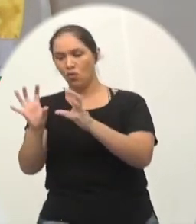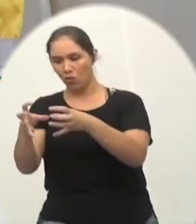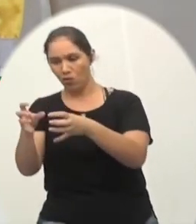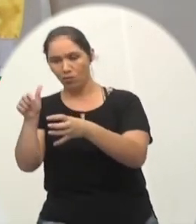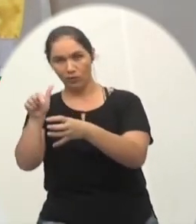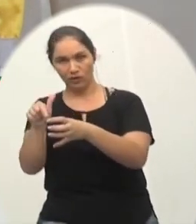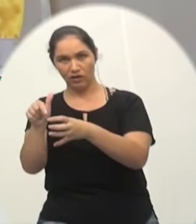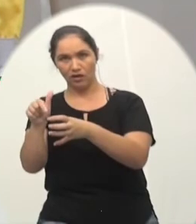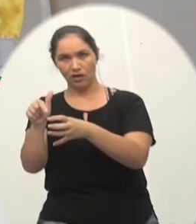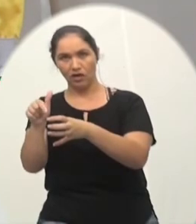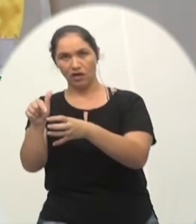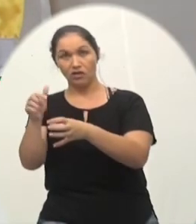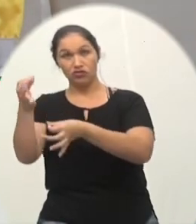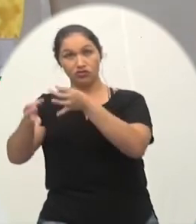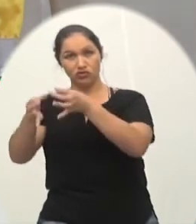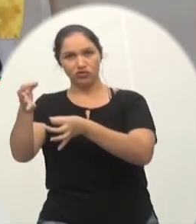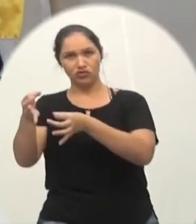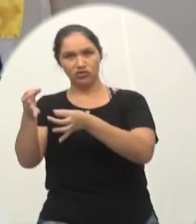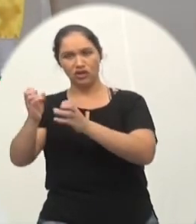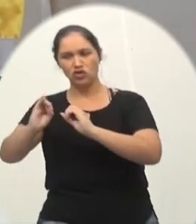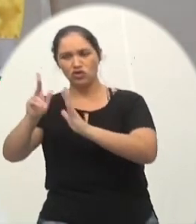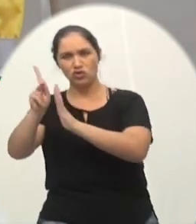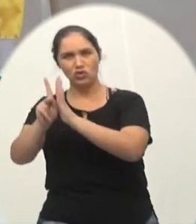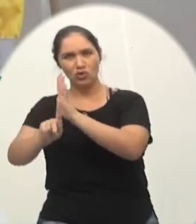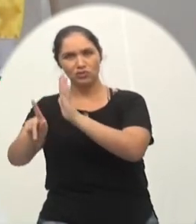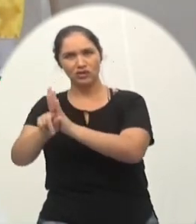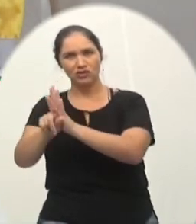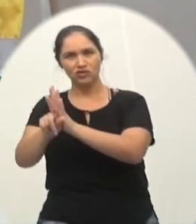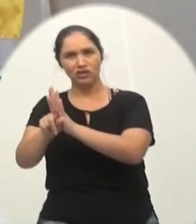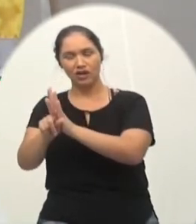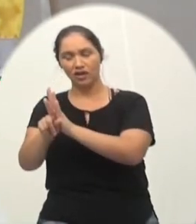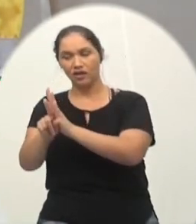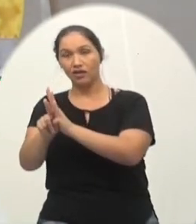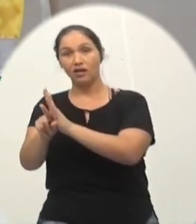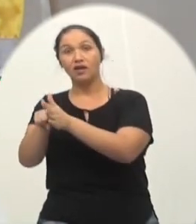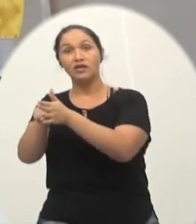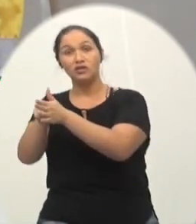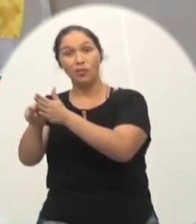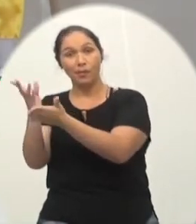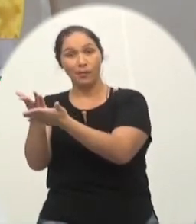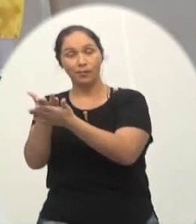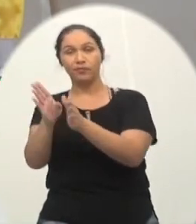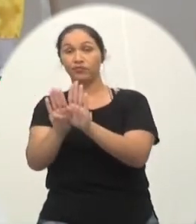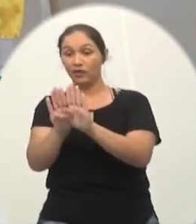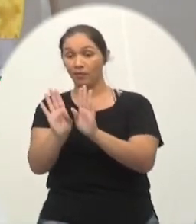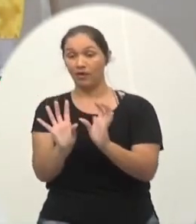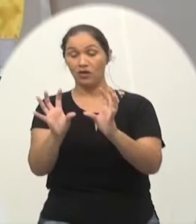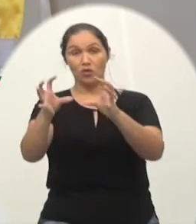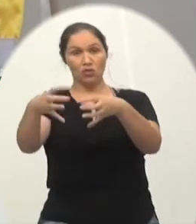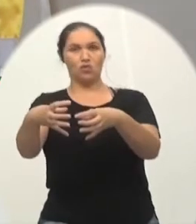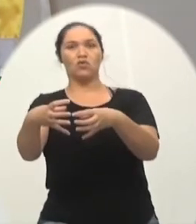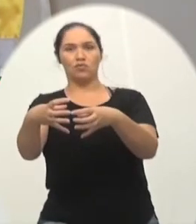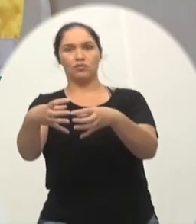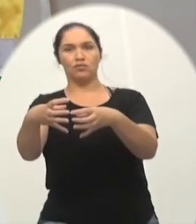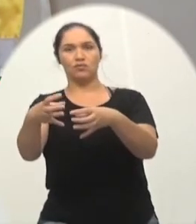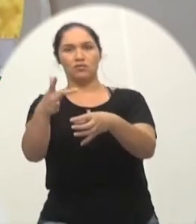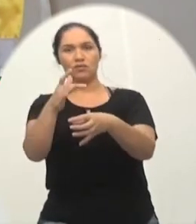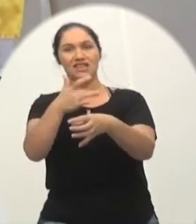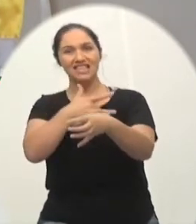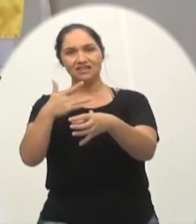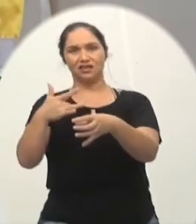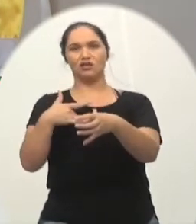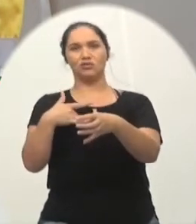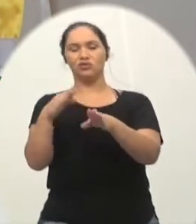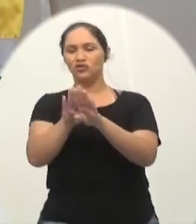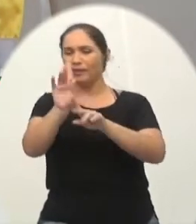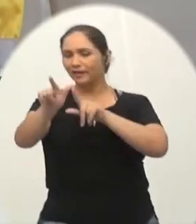aqui na nossa casa. Nós temos a Comissão de Saúde, que eu também faço parte, que agora vai ser o vereador Miri que vai fazer, que faz um trabalho exemplar,